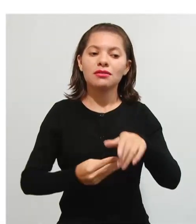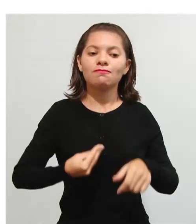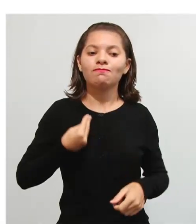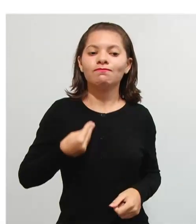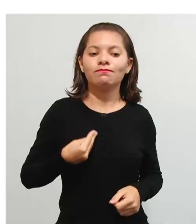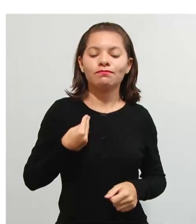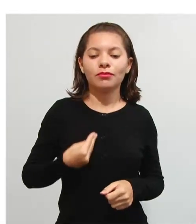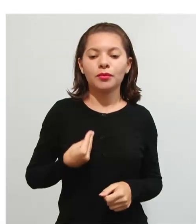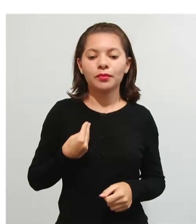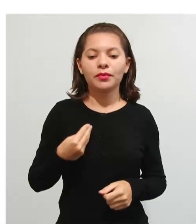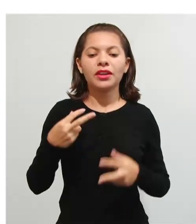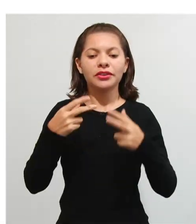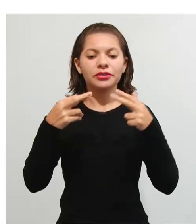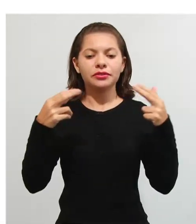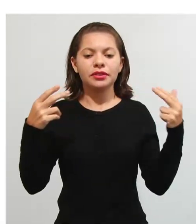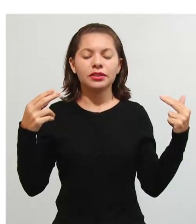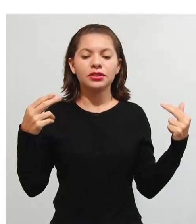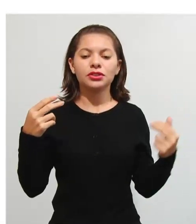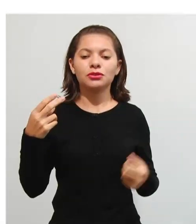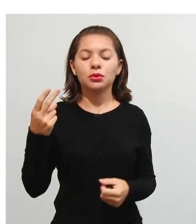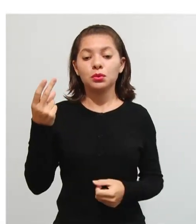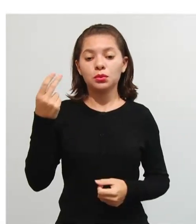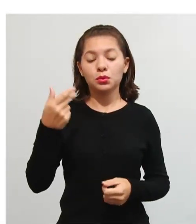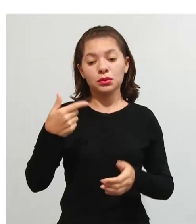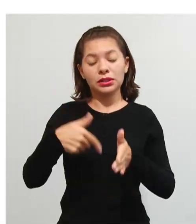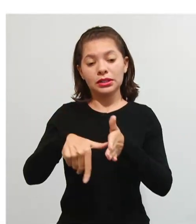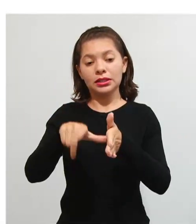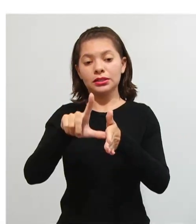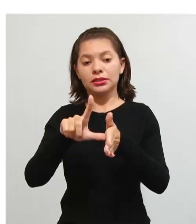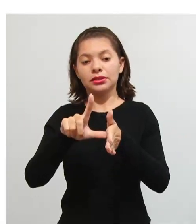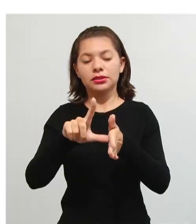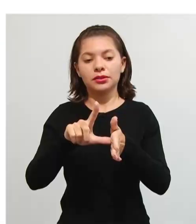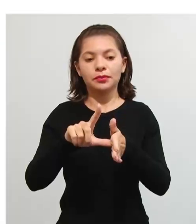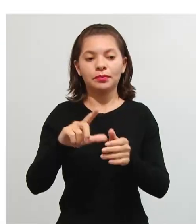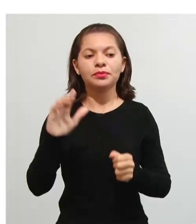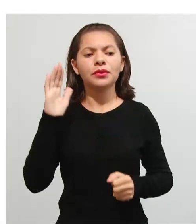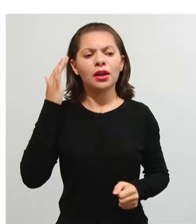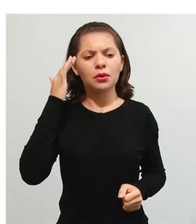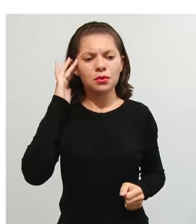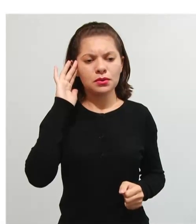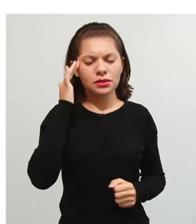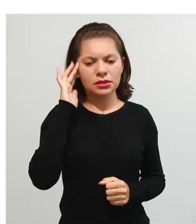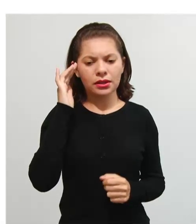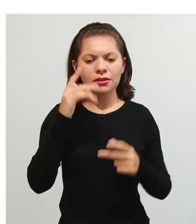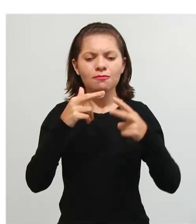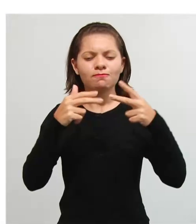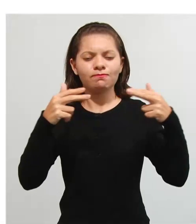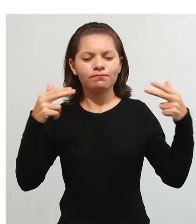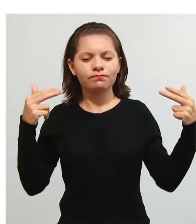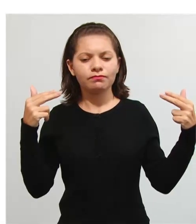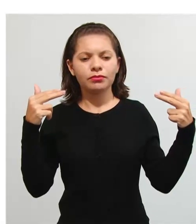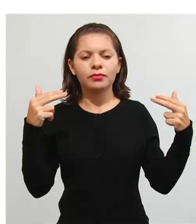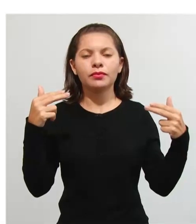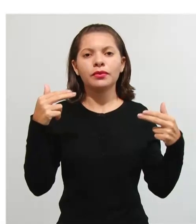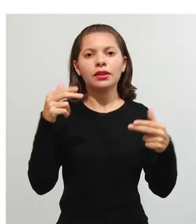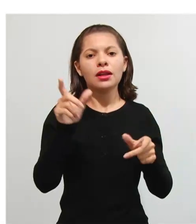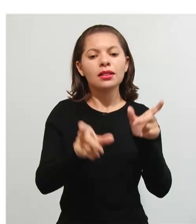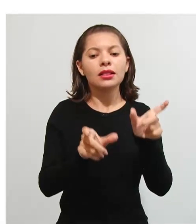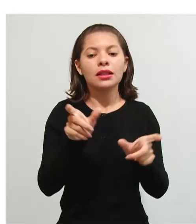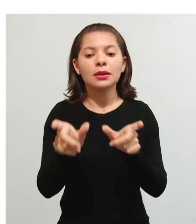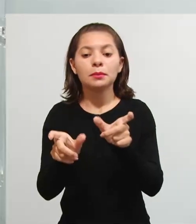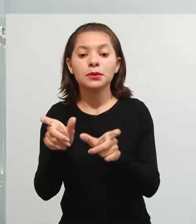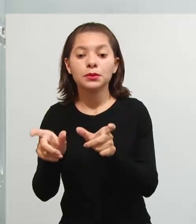bem mais diferente do que era antes, né? Essa consciência da diversidade entre as pessoas,